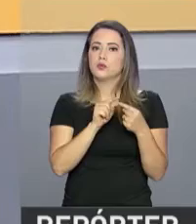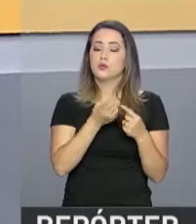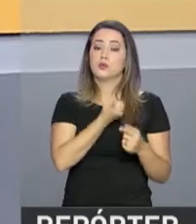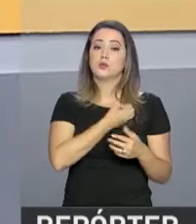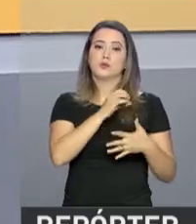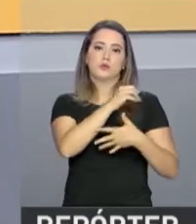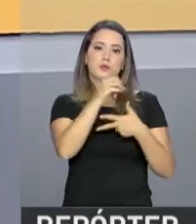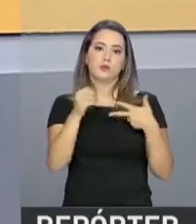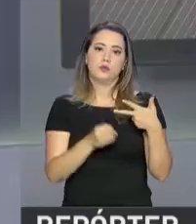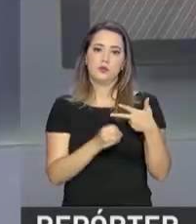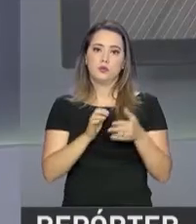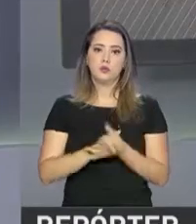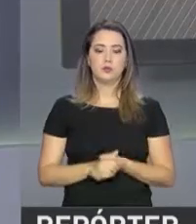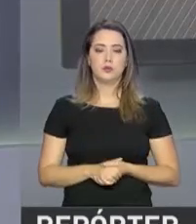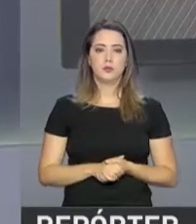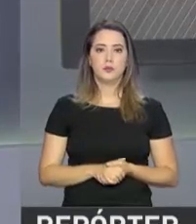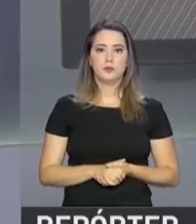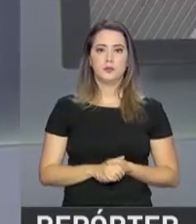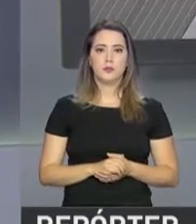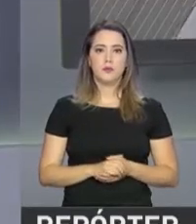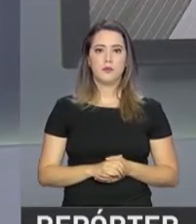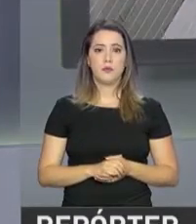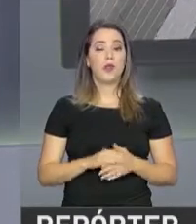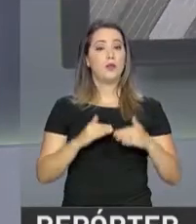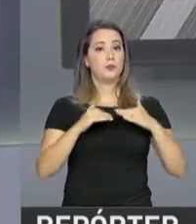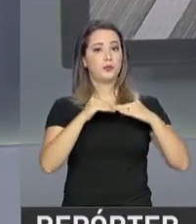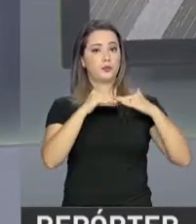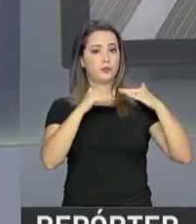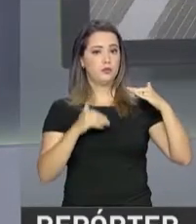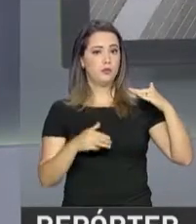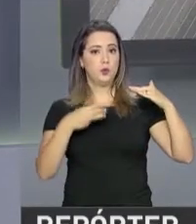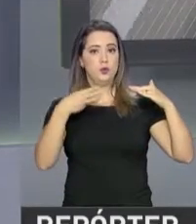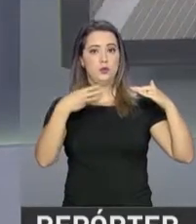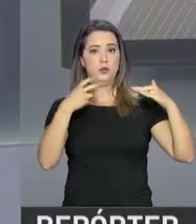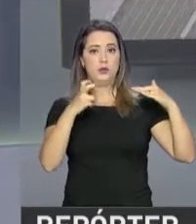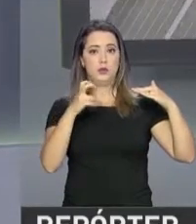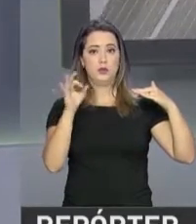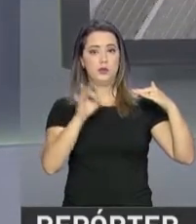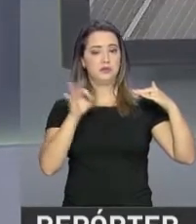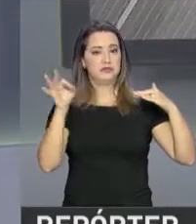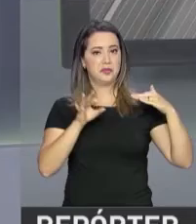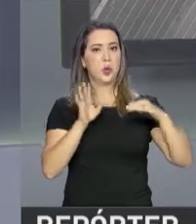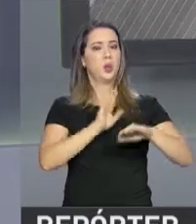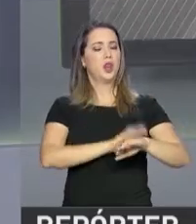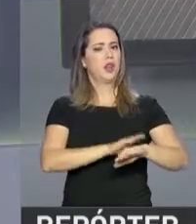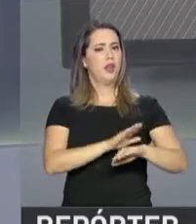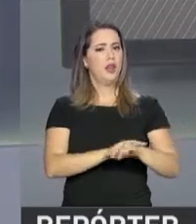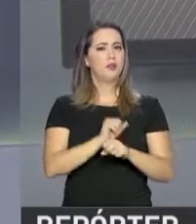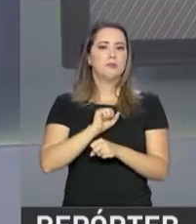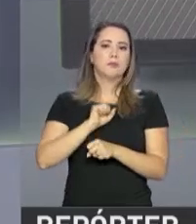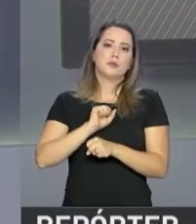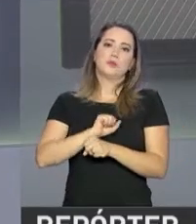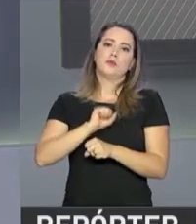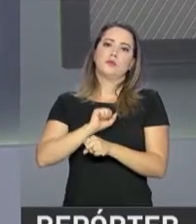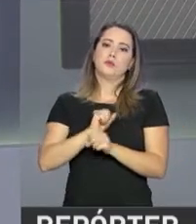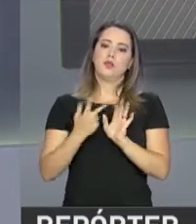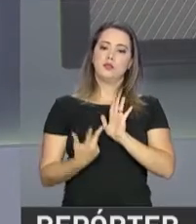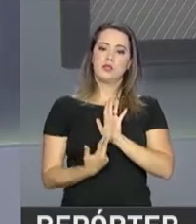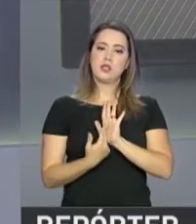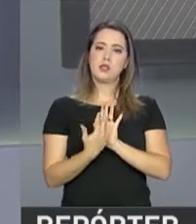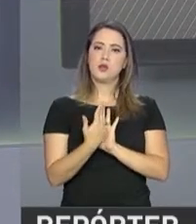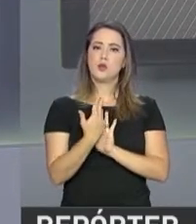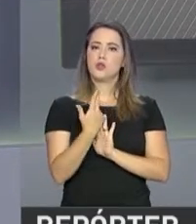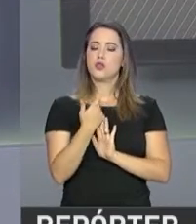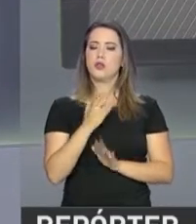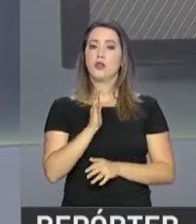nas notas do enem caiu em 35% o tempo de espera por cirurgias em crianças que sofrem de